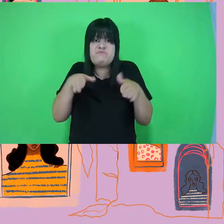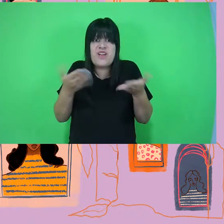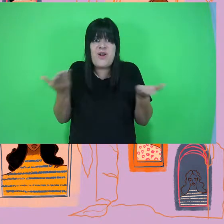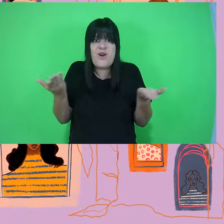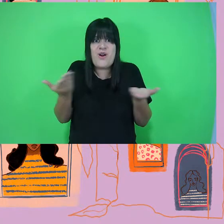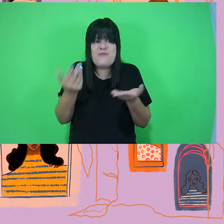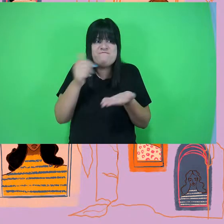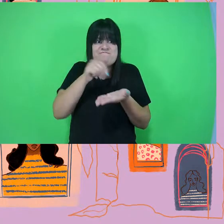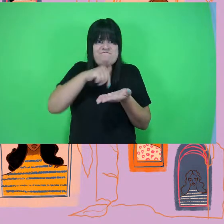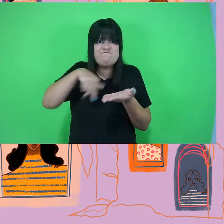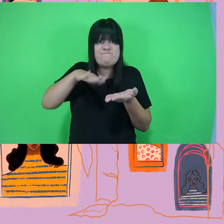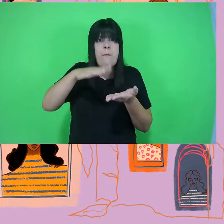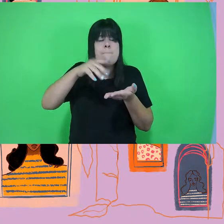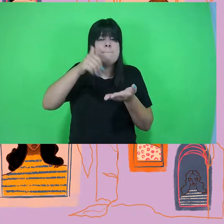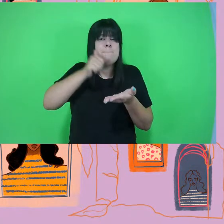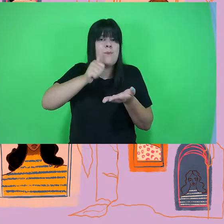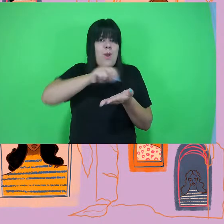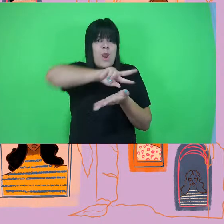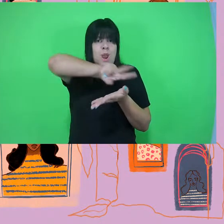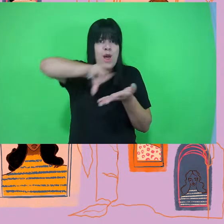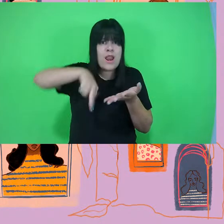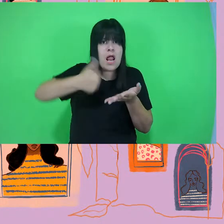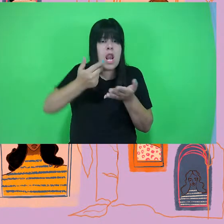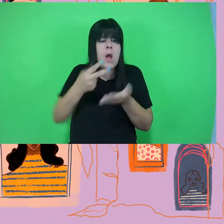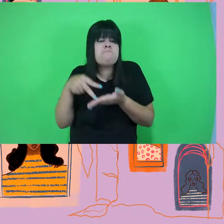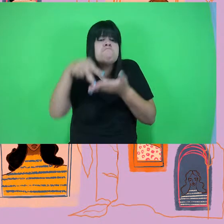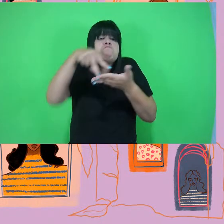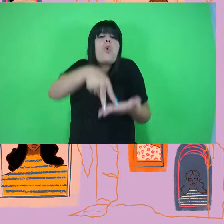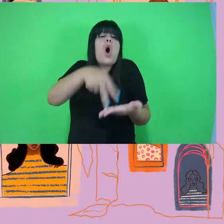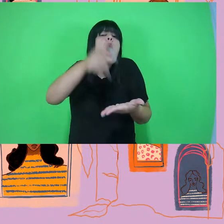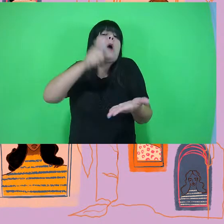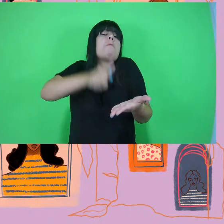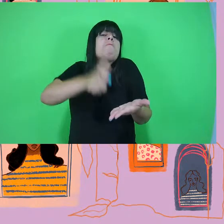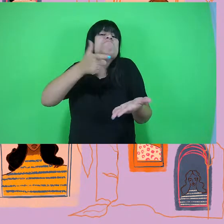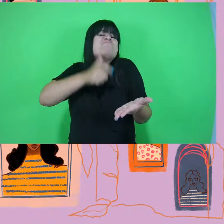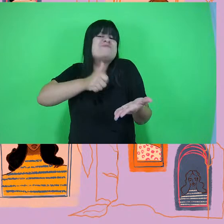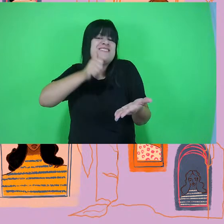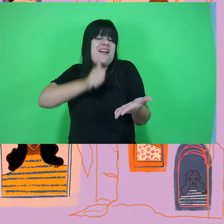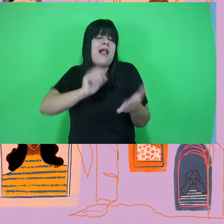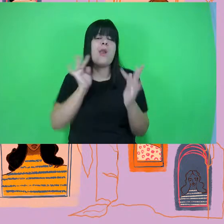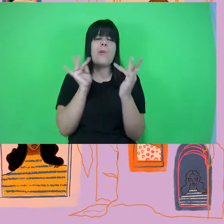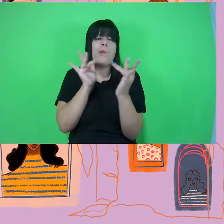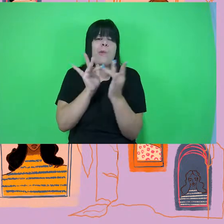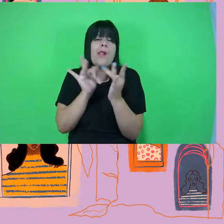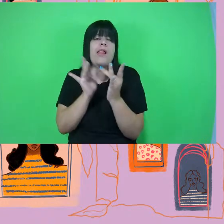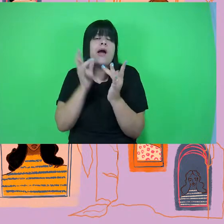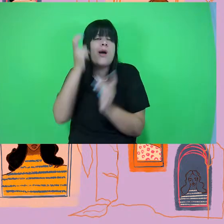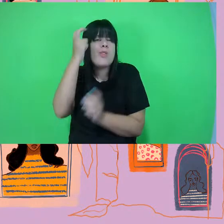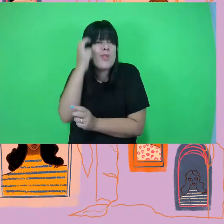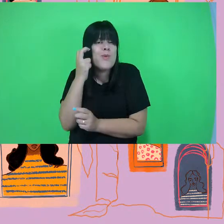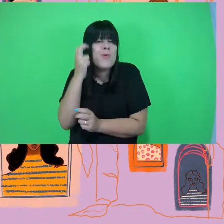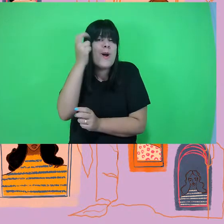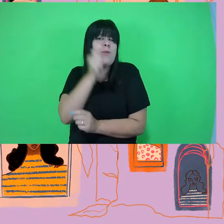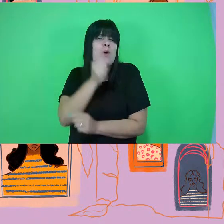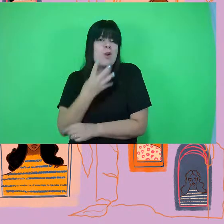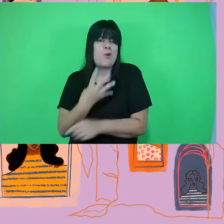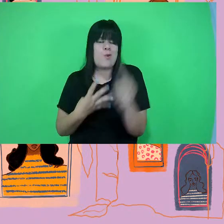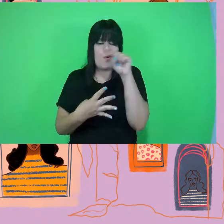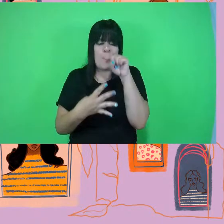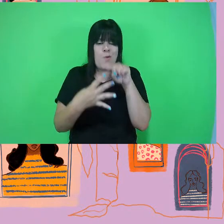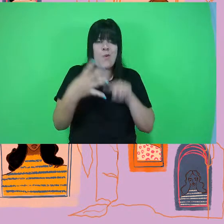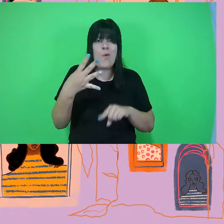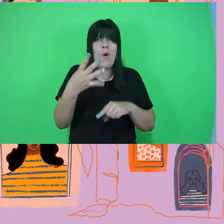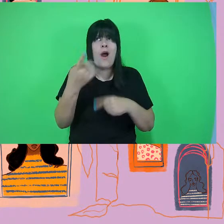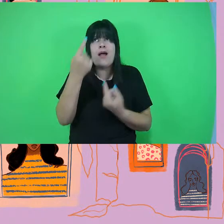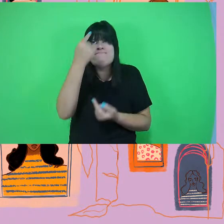Mulheres Plurais, com o tema Lugar de Mulher, entraremos em contato com os conhecimentos de quatro mulheres que inventaram